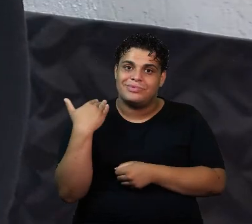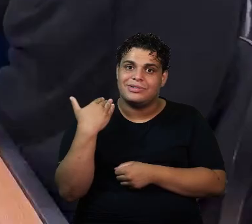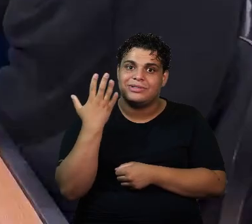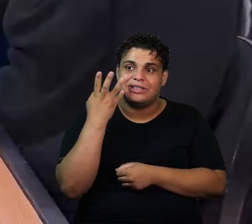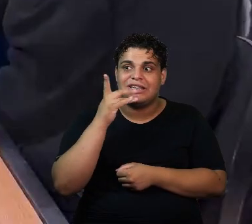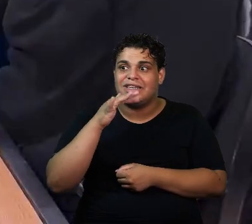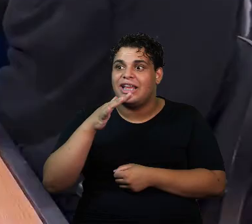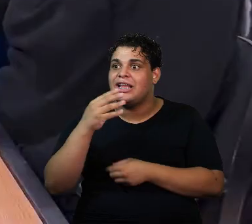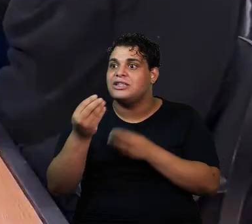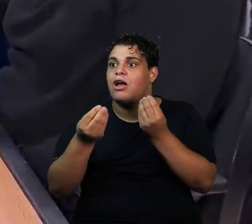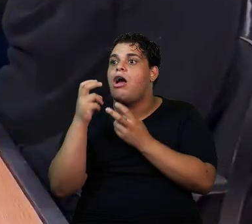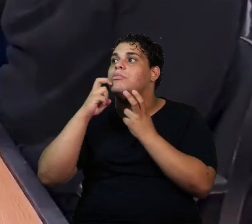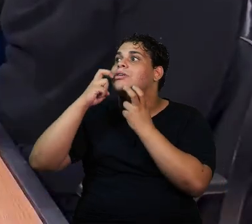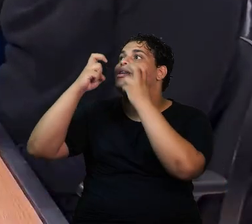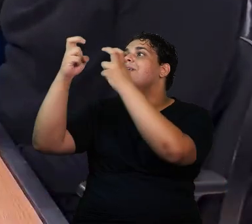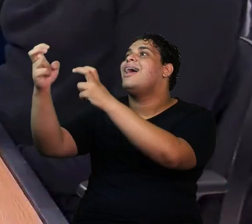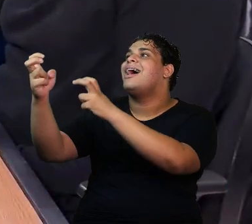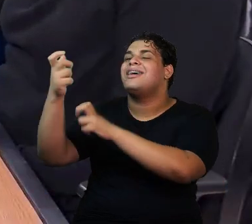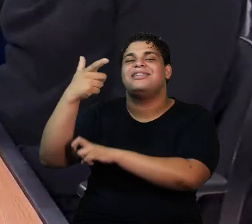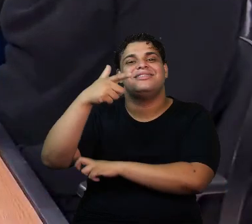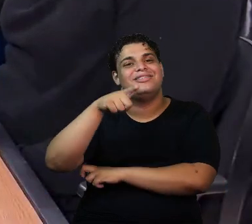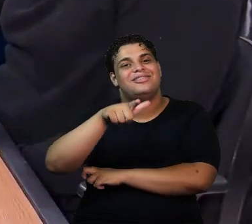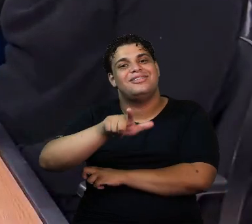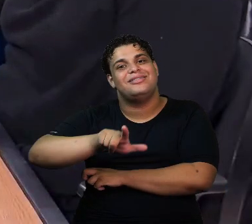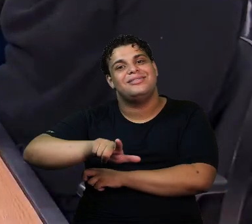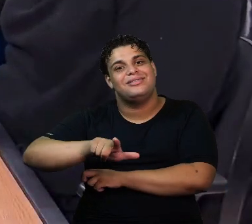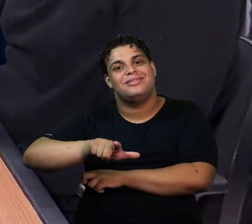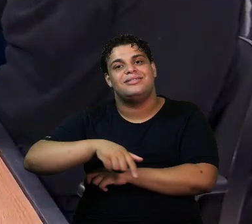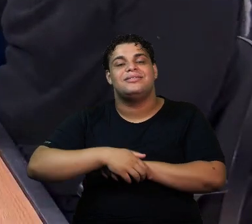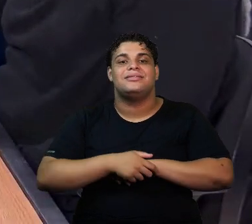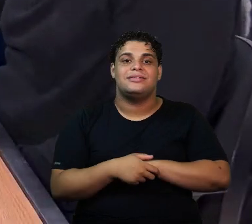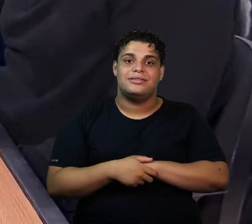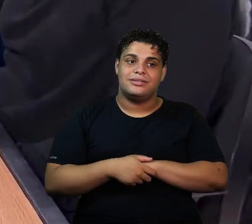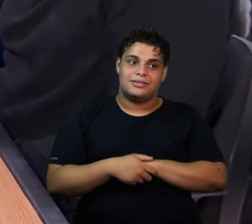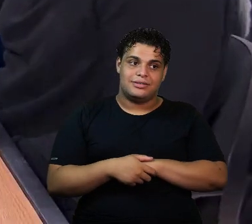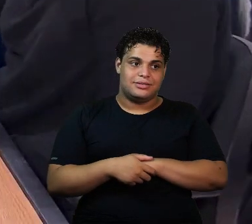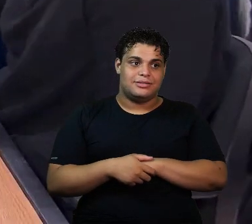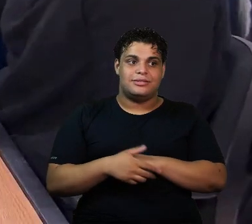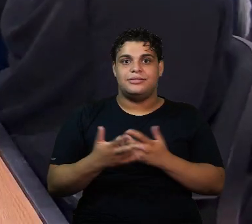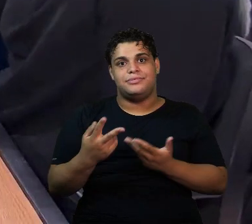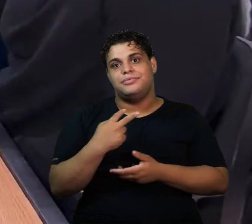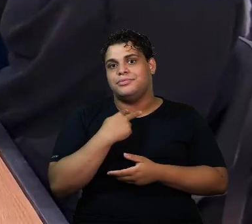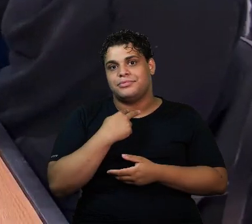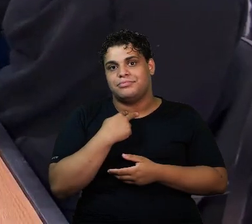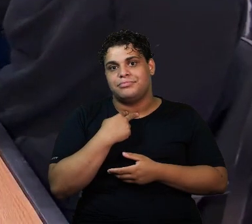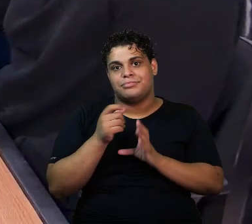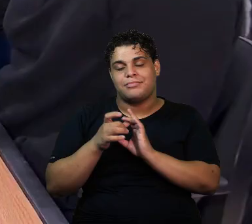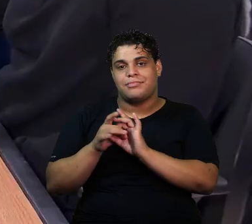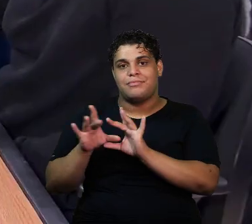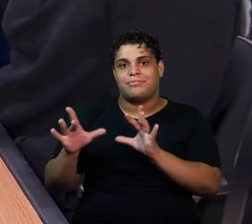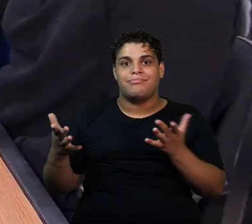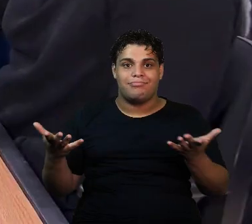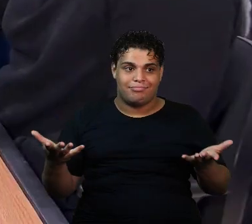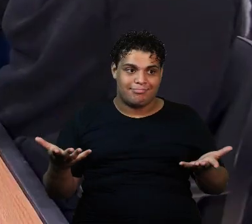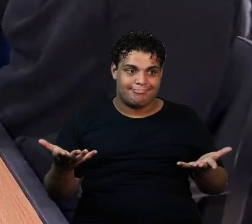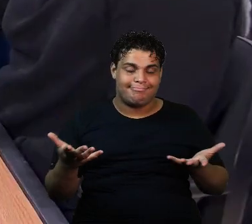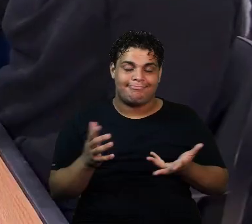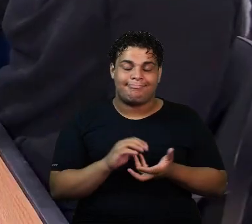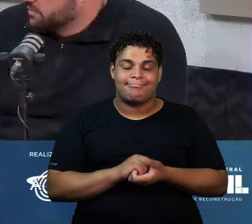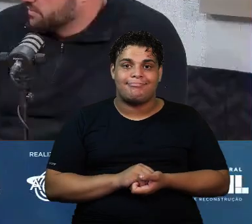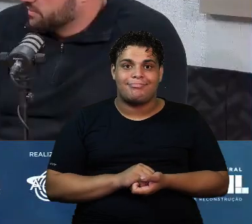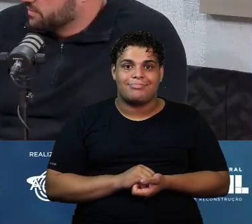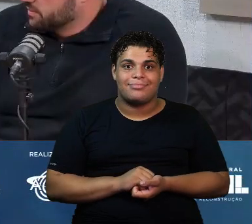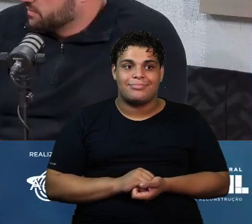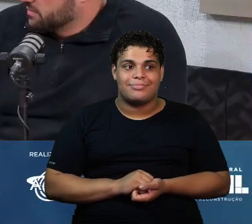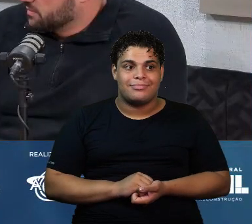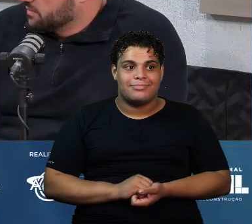gritar socorro, não vai conseguir. Então, não pode dar chance para o azar, né? Só para eu falar mais um pouco, a gente